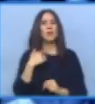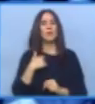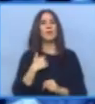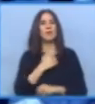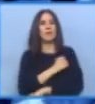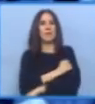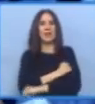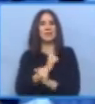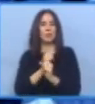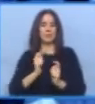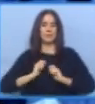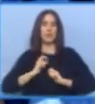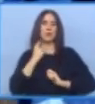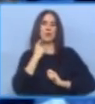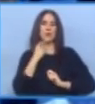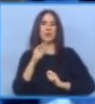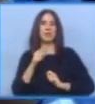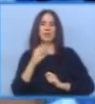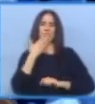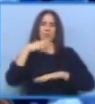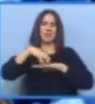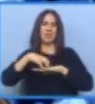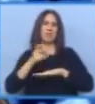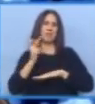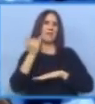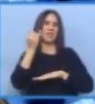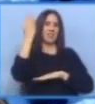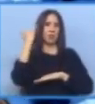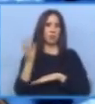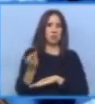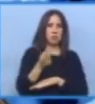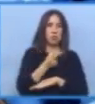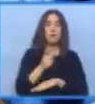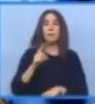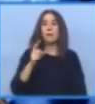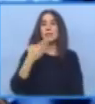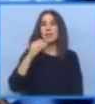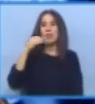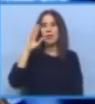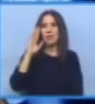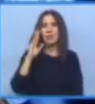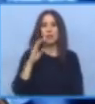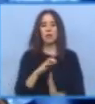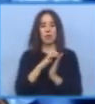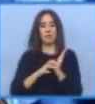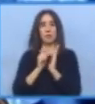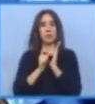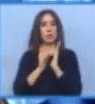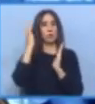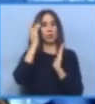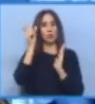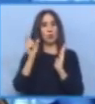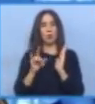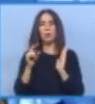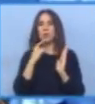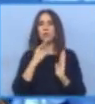de casa que me deram num curso para fazer lá justamente em Jerusalém, já aqui há 20 anos. Eram 70 e tal vezes que no Evangelho de São João aparecia ligado